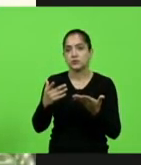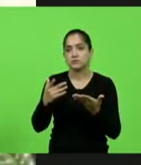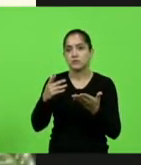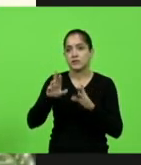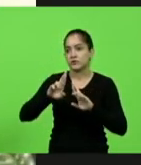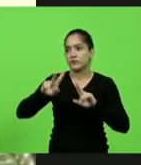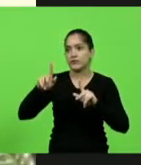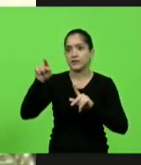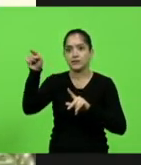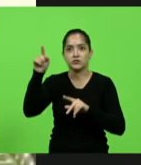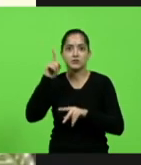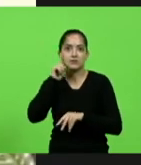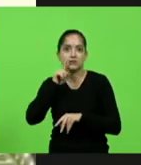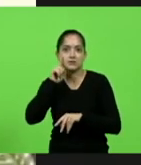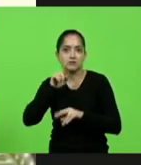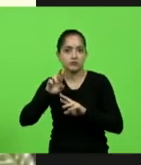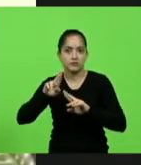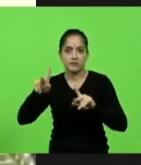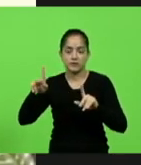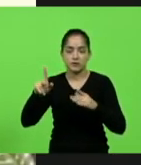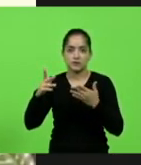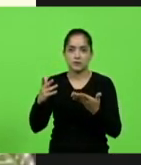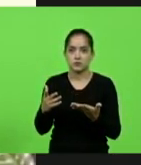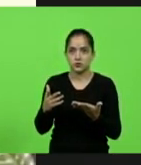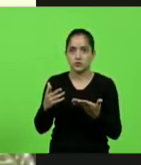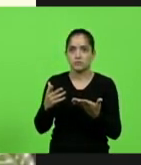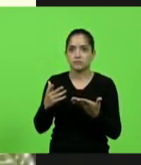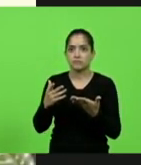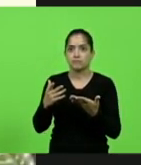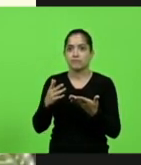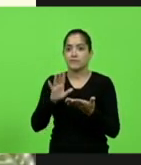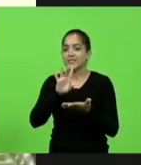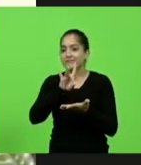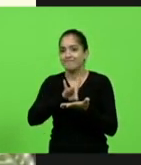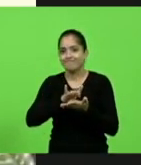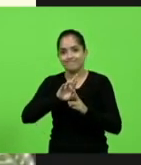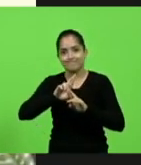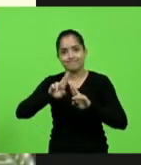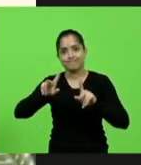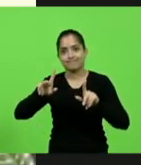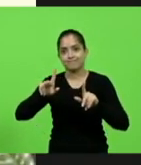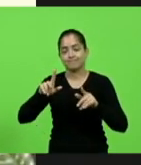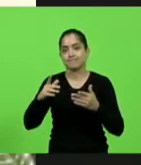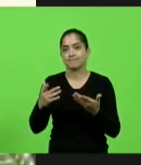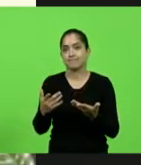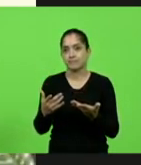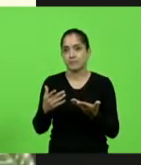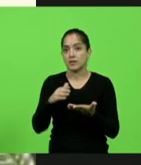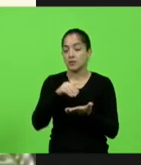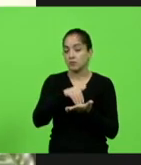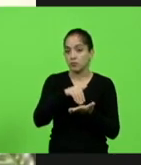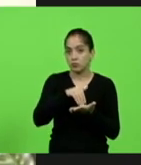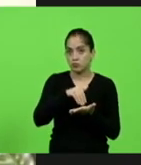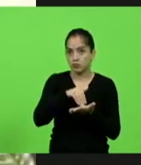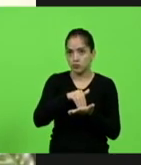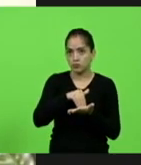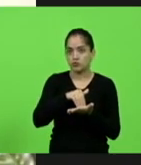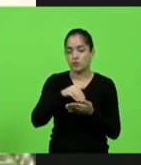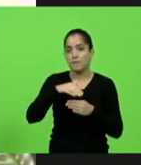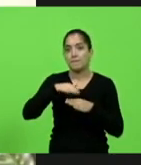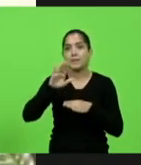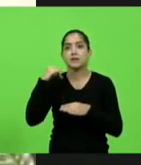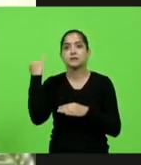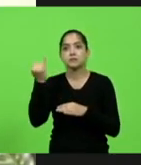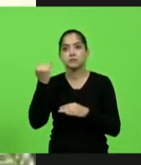né, entre outros países que têm uma realidade completamente diferente da nossa. E, por último, né, e eu acho que o mais importante aqui